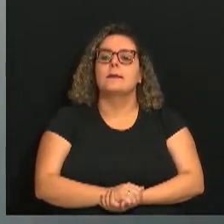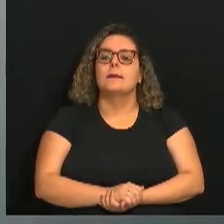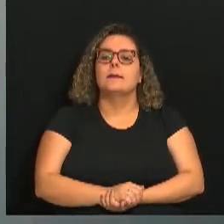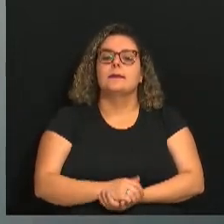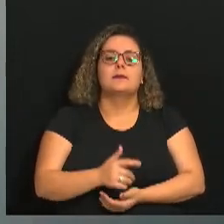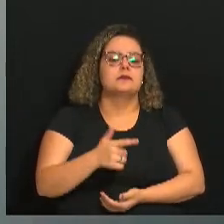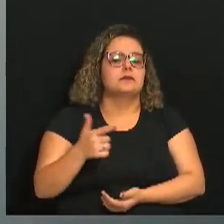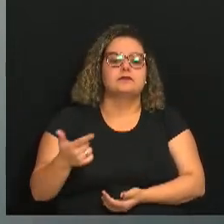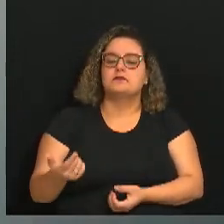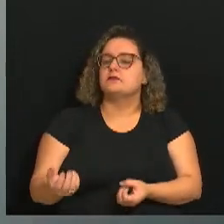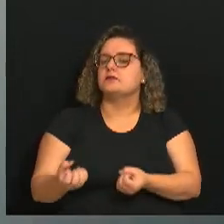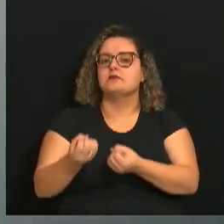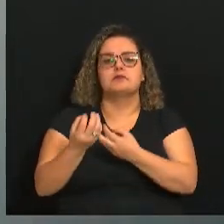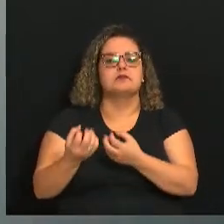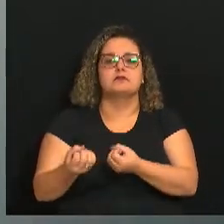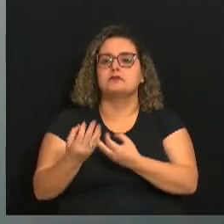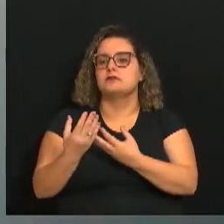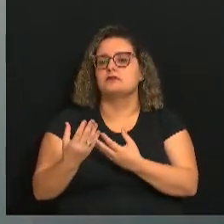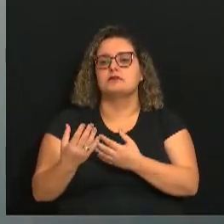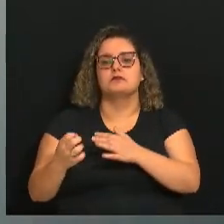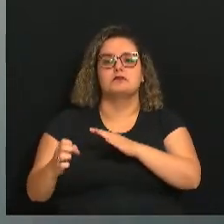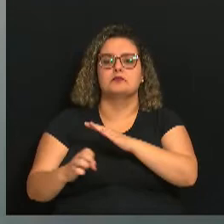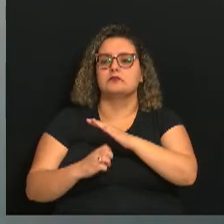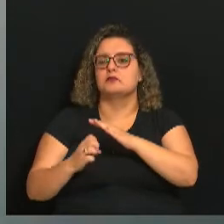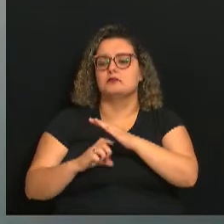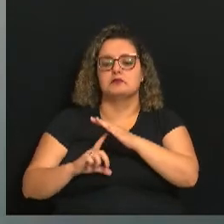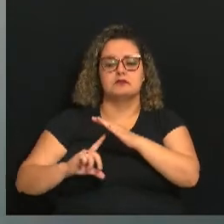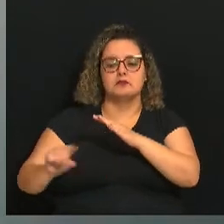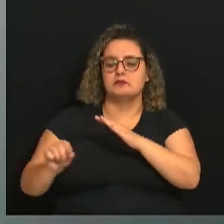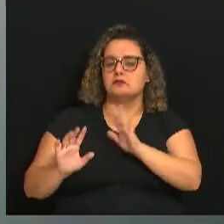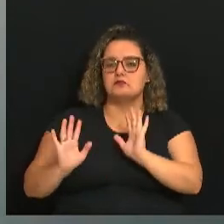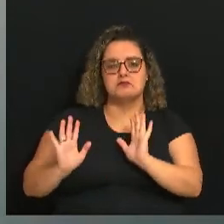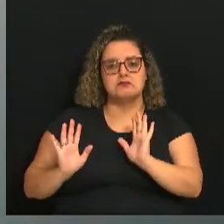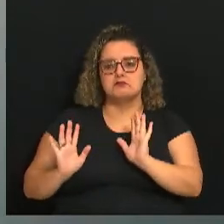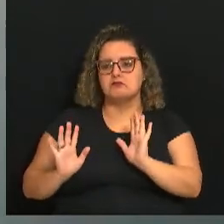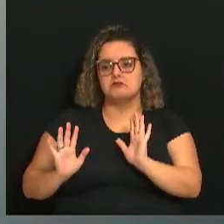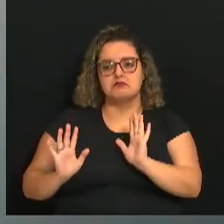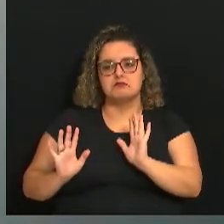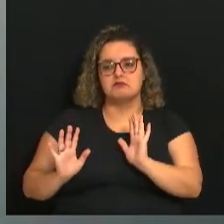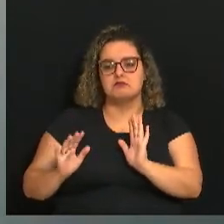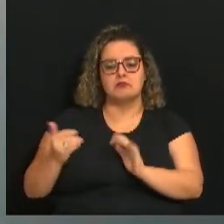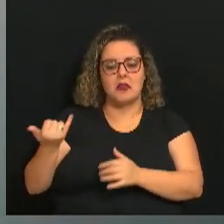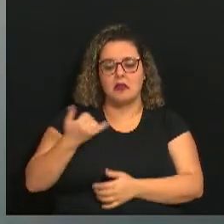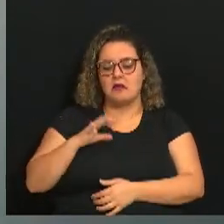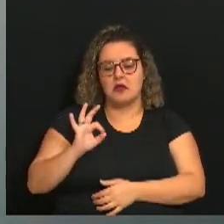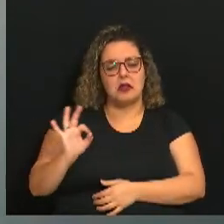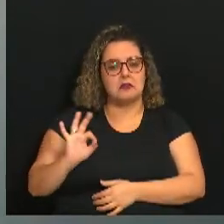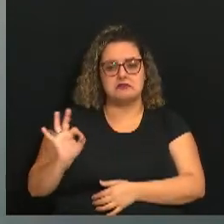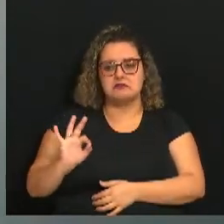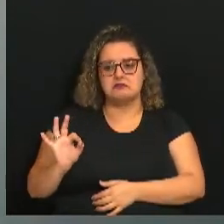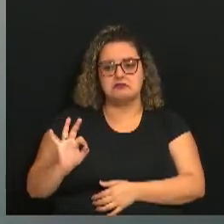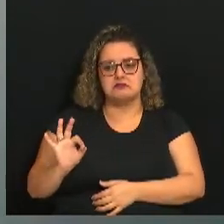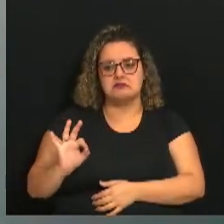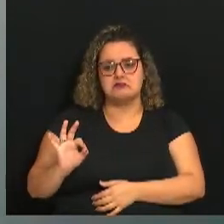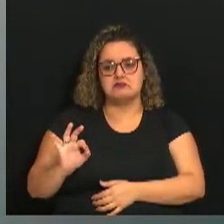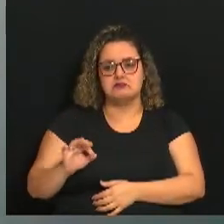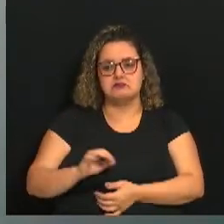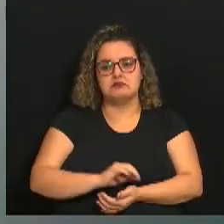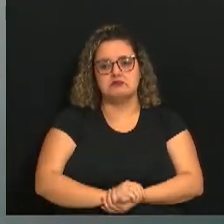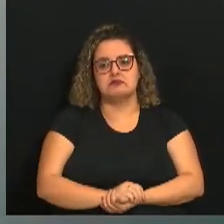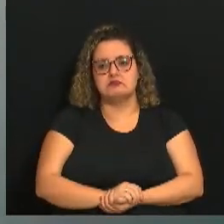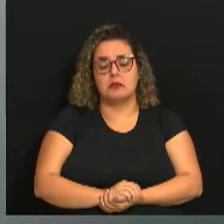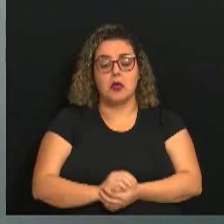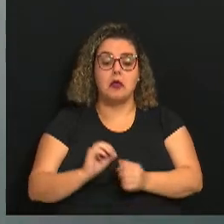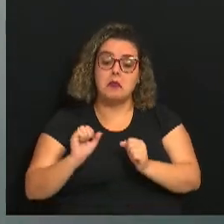informação da saída a empresa não nos comunicou qualquer intenção. Né? Estou dizendo que isso não seja, pode ser